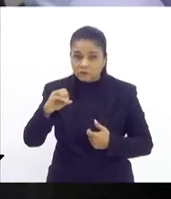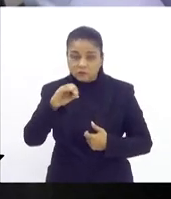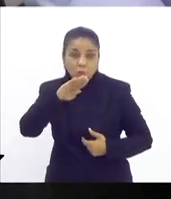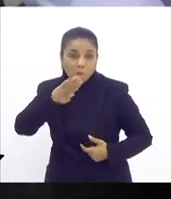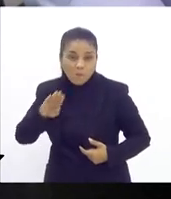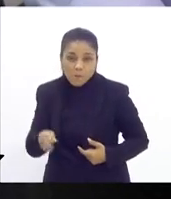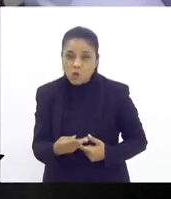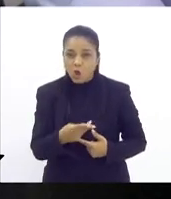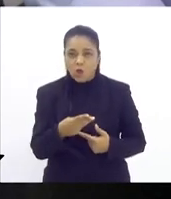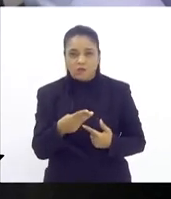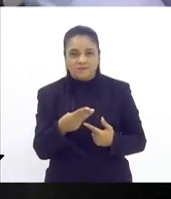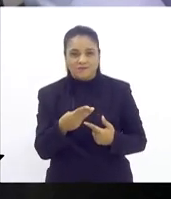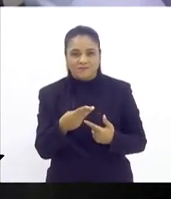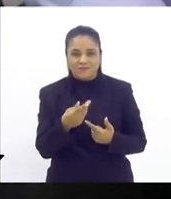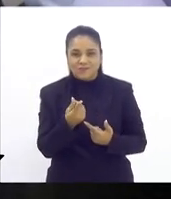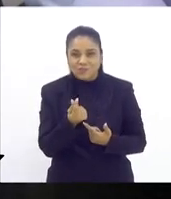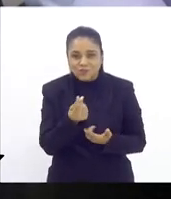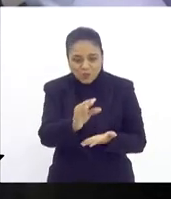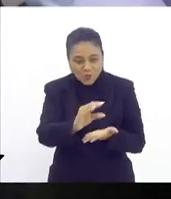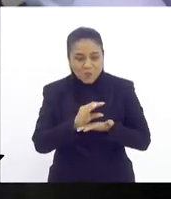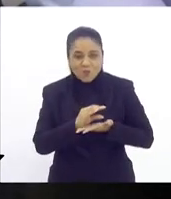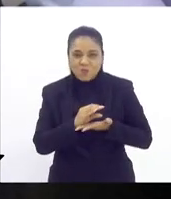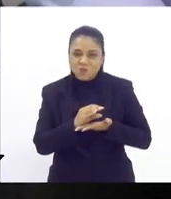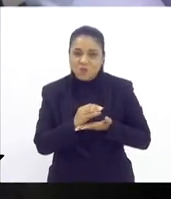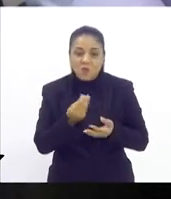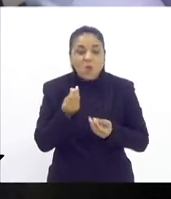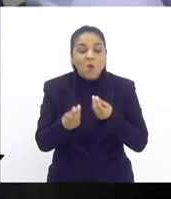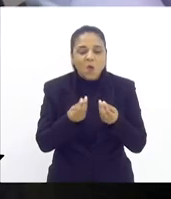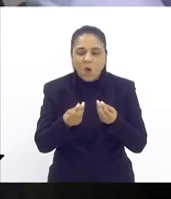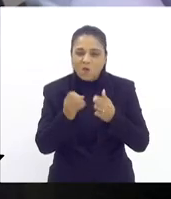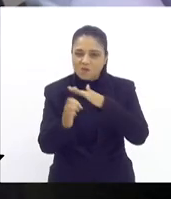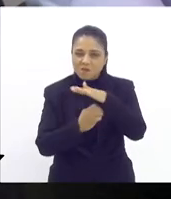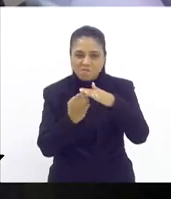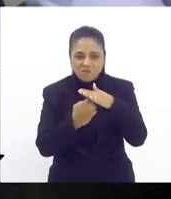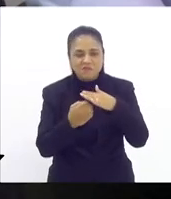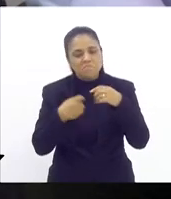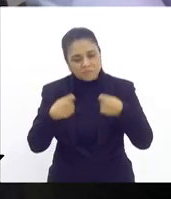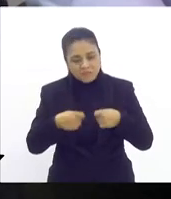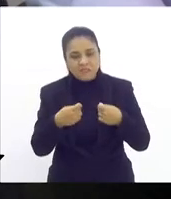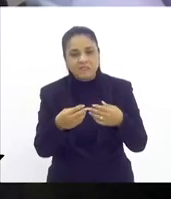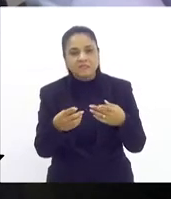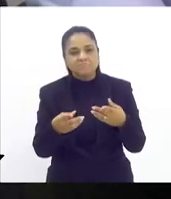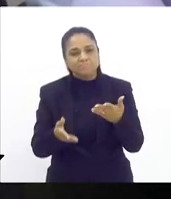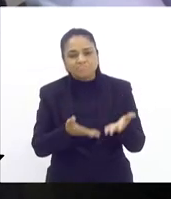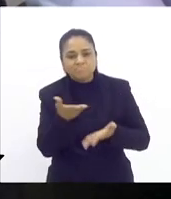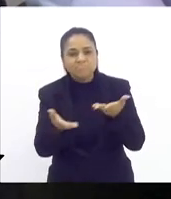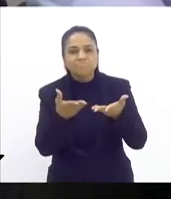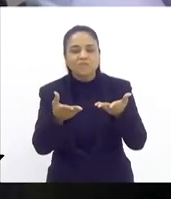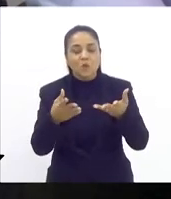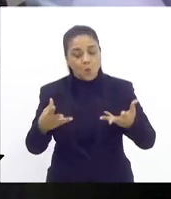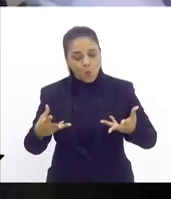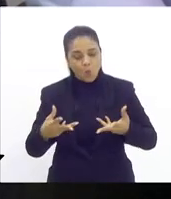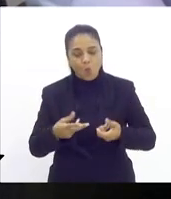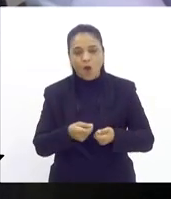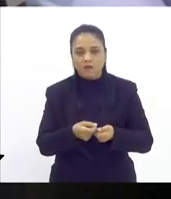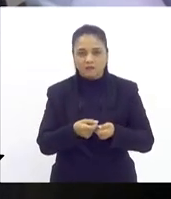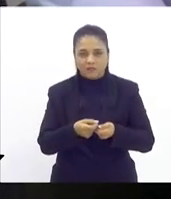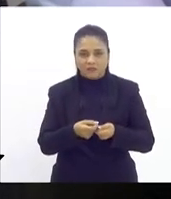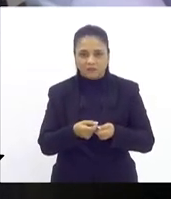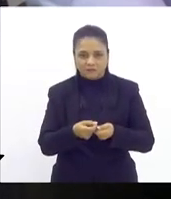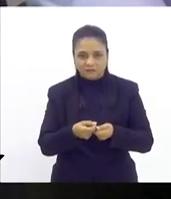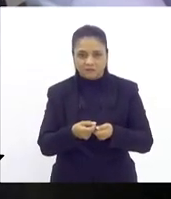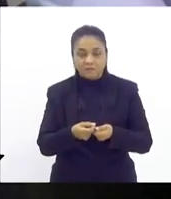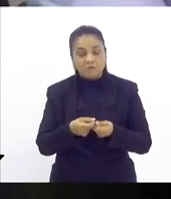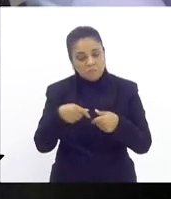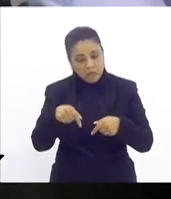que não tem desculpa para não estar prestando um serviço de qualidade que na minha visão faz